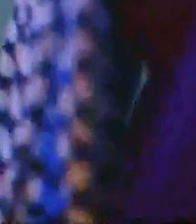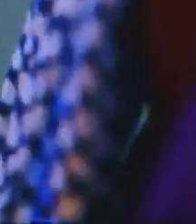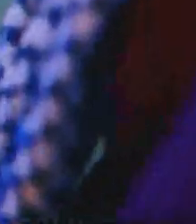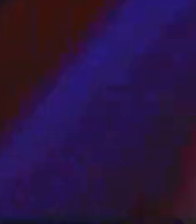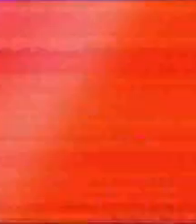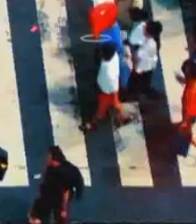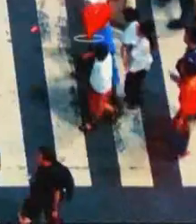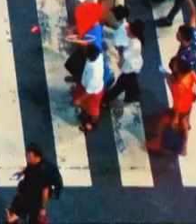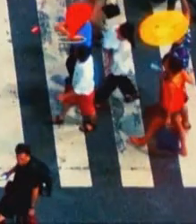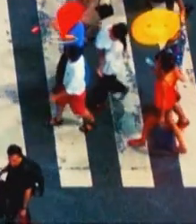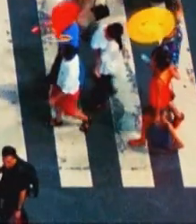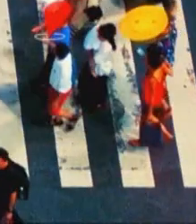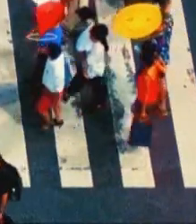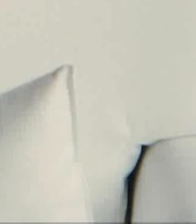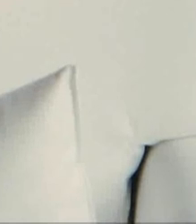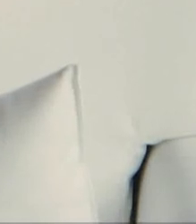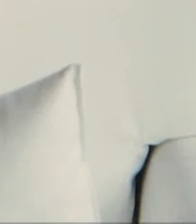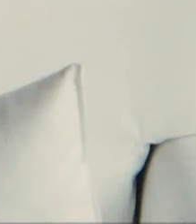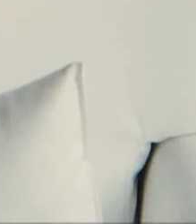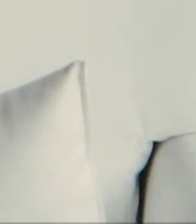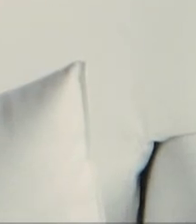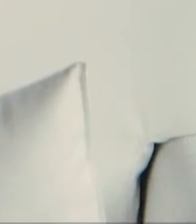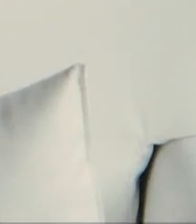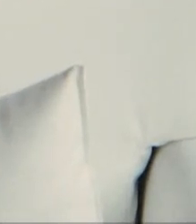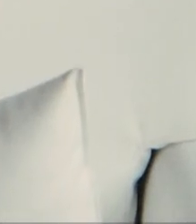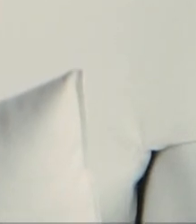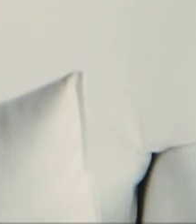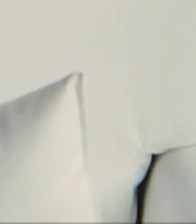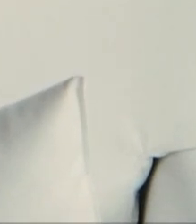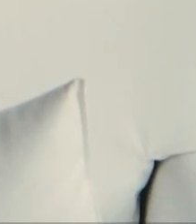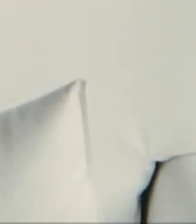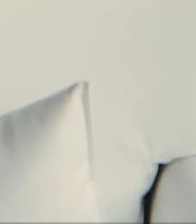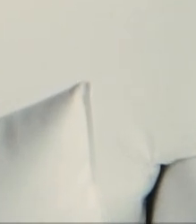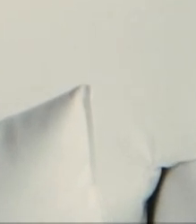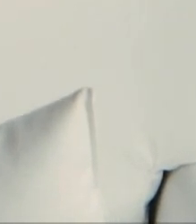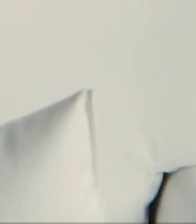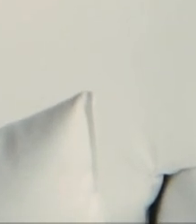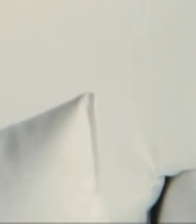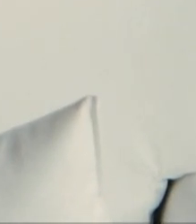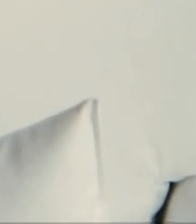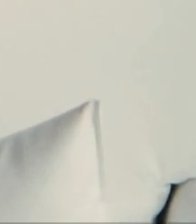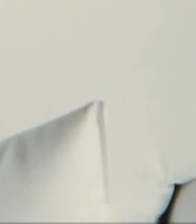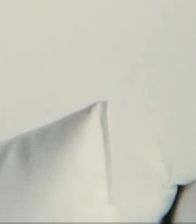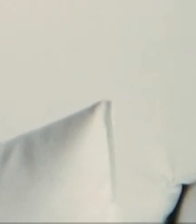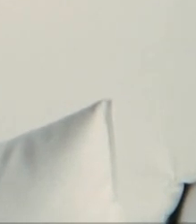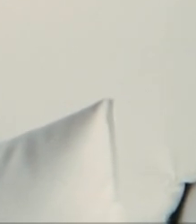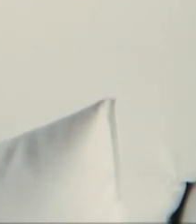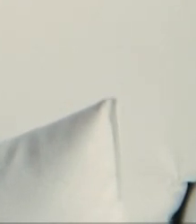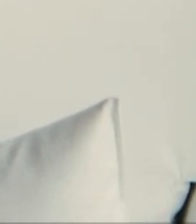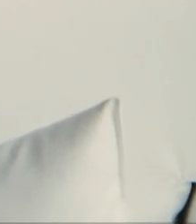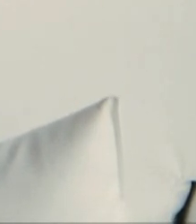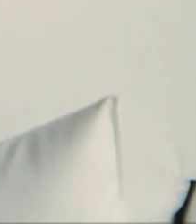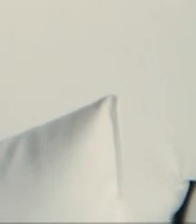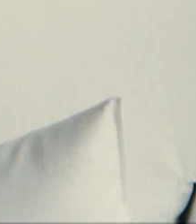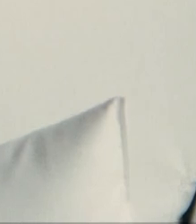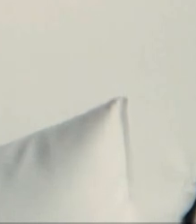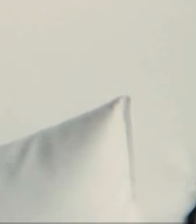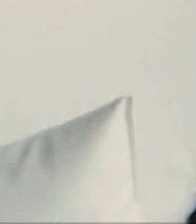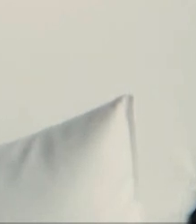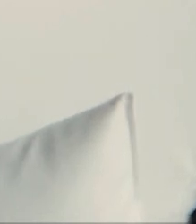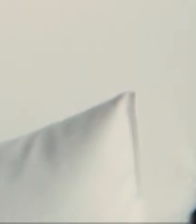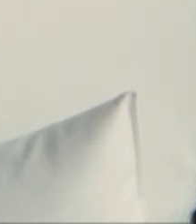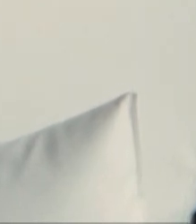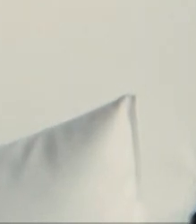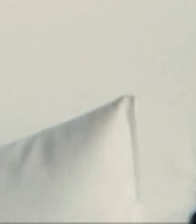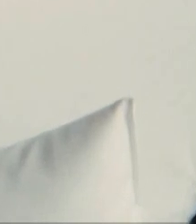leitores, para os nossos seguidores. É procurar estar sempre atento a encontrar aonde eu vou contribuir para transformar a vida das pessoas, transformar